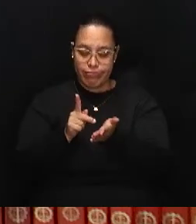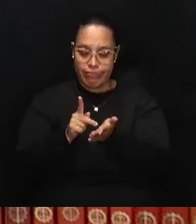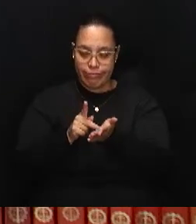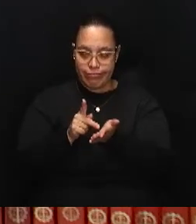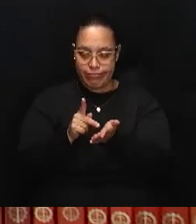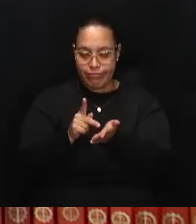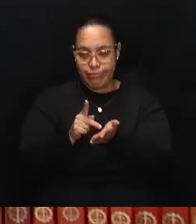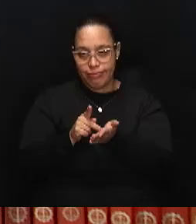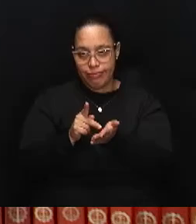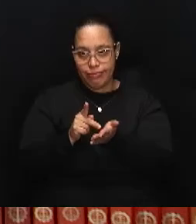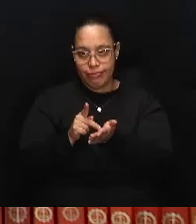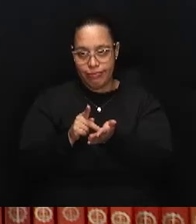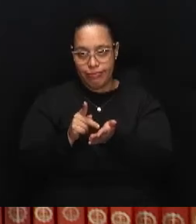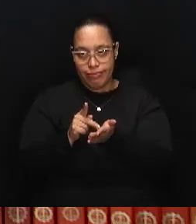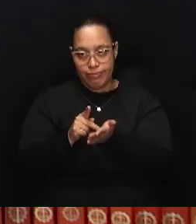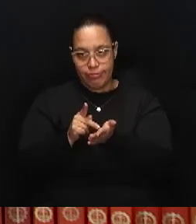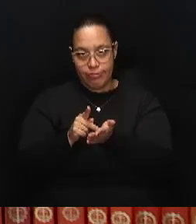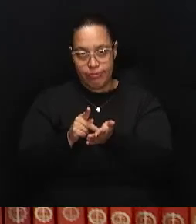realmente